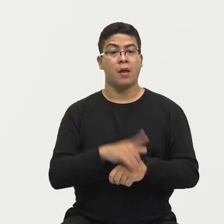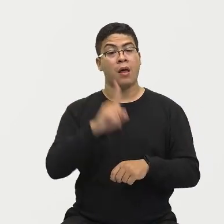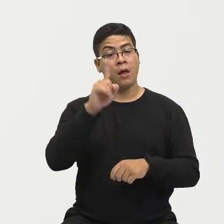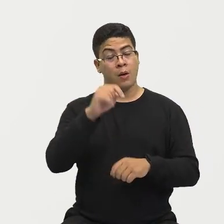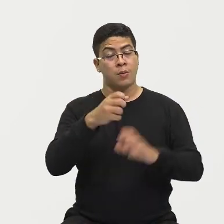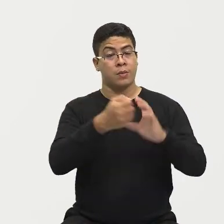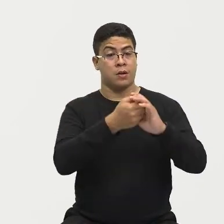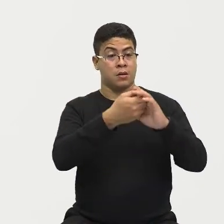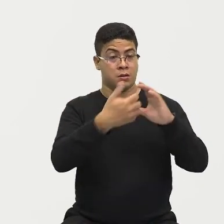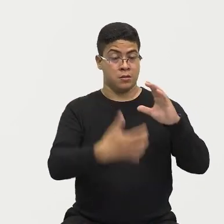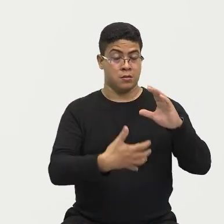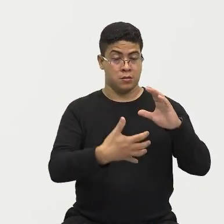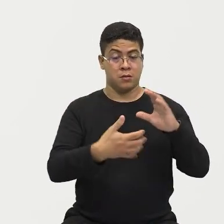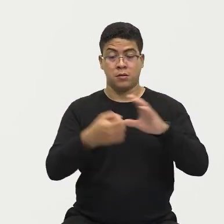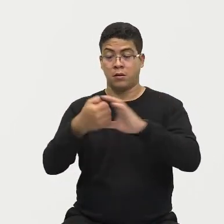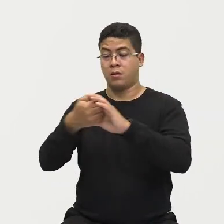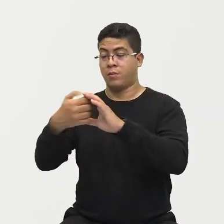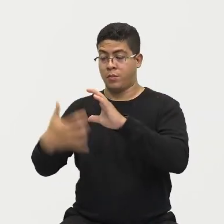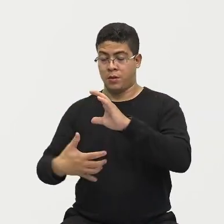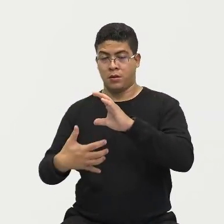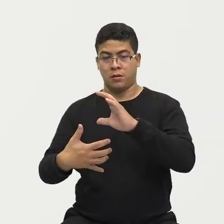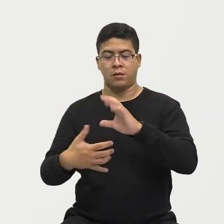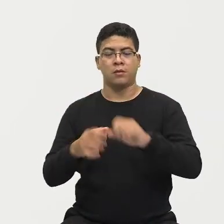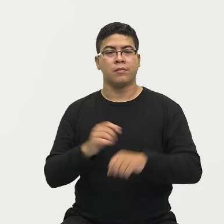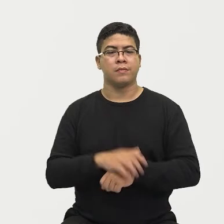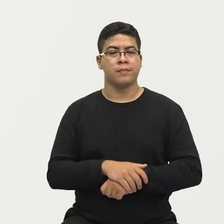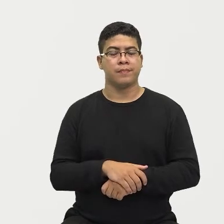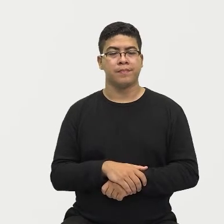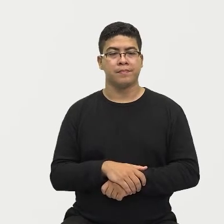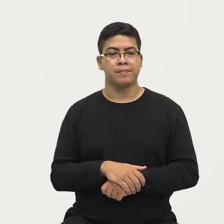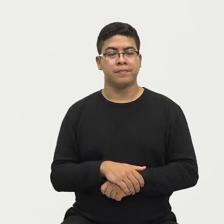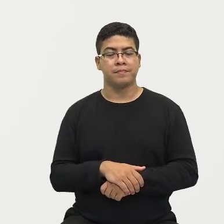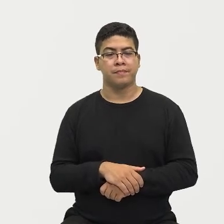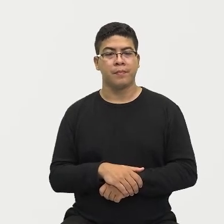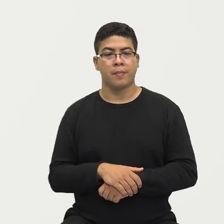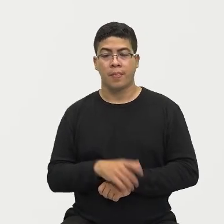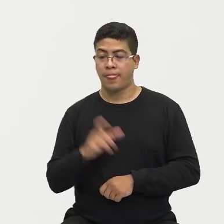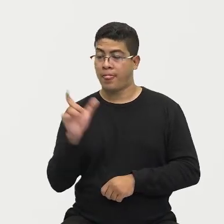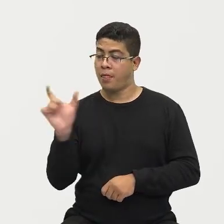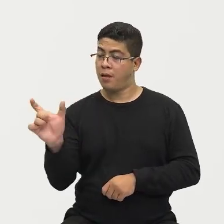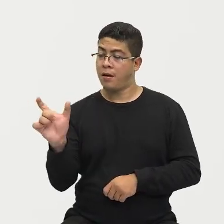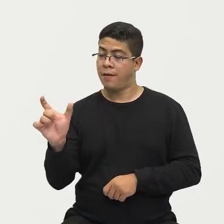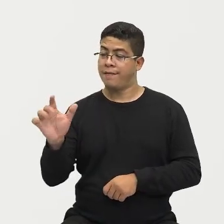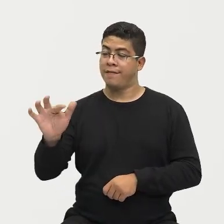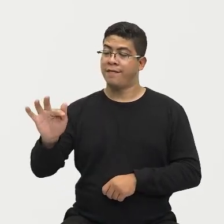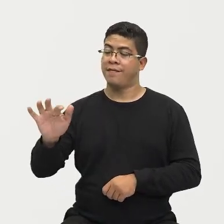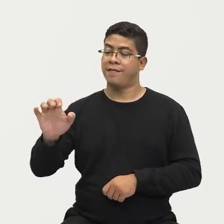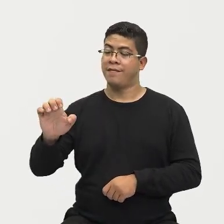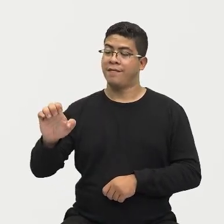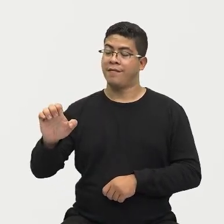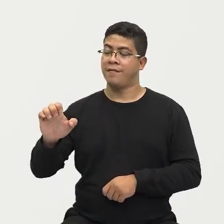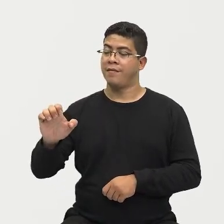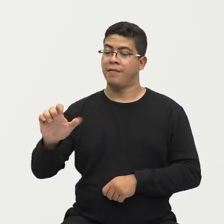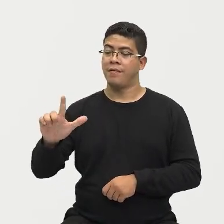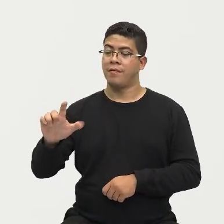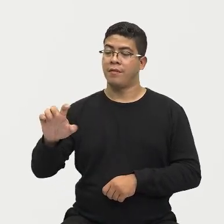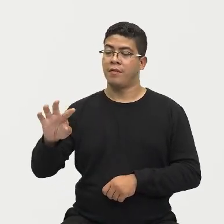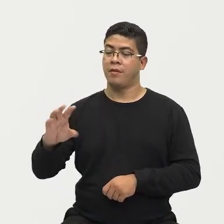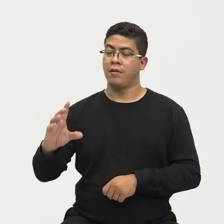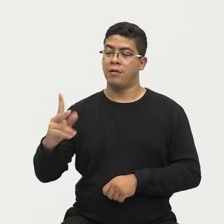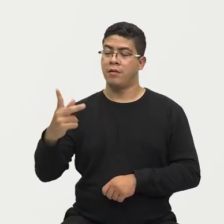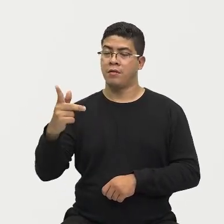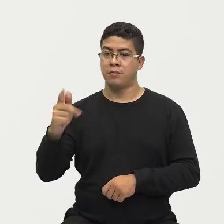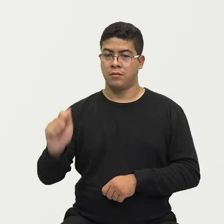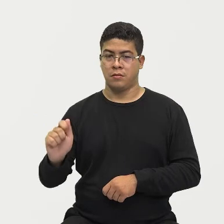flecha, substantivo. A flecha. Então temos aí a característica, o adjetivo,